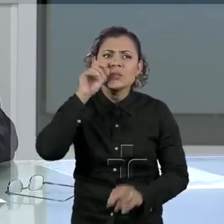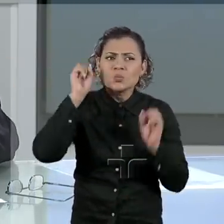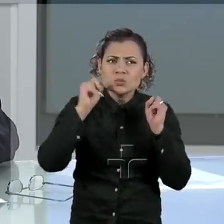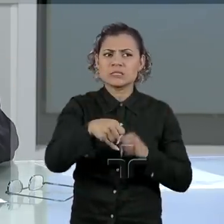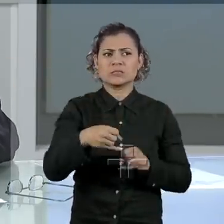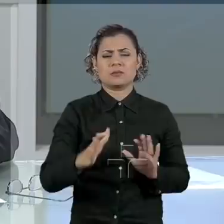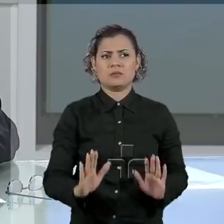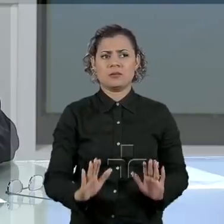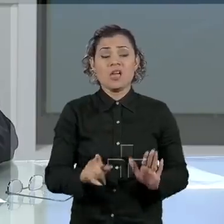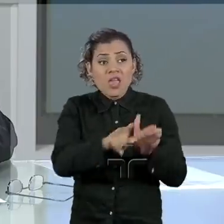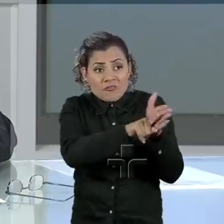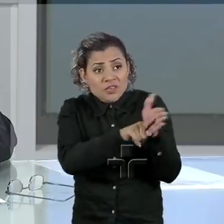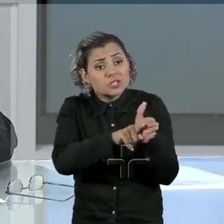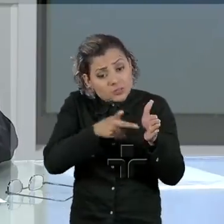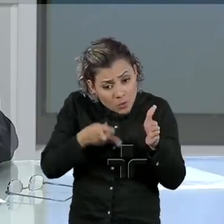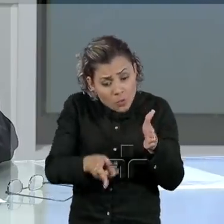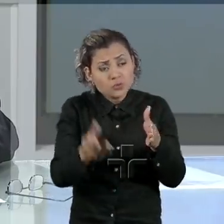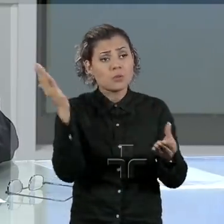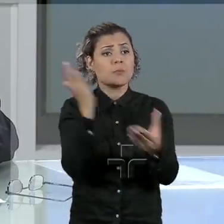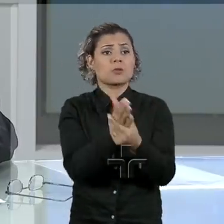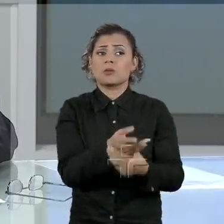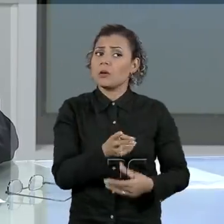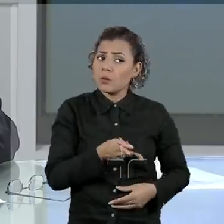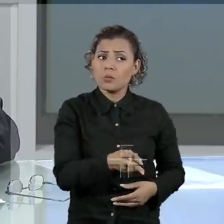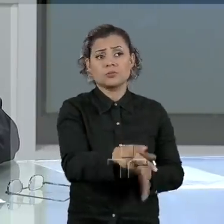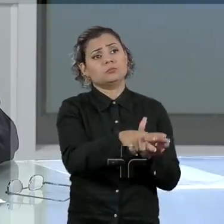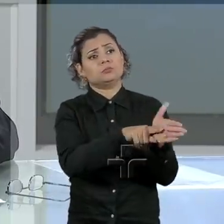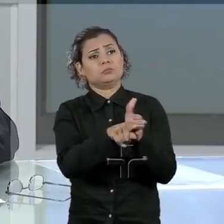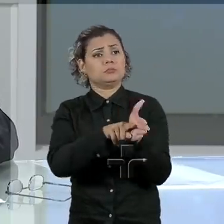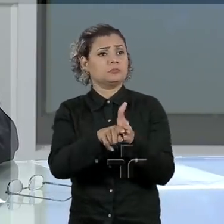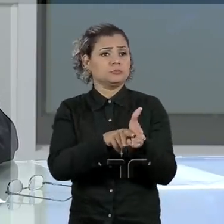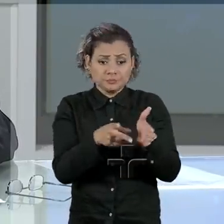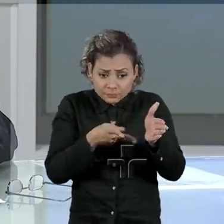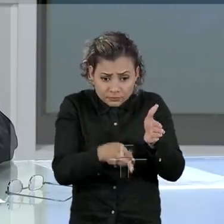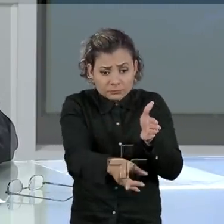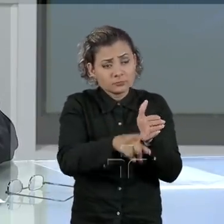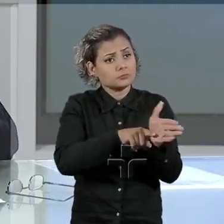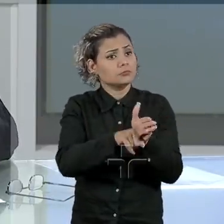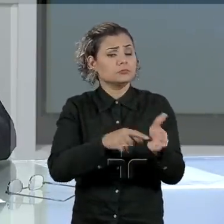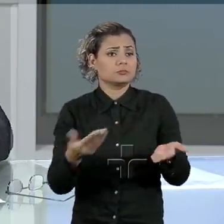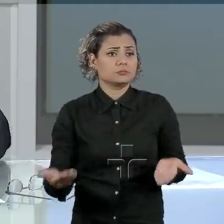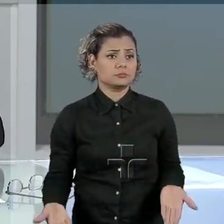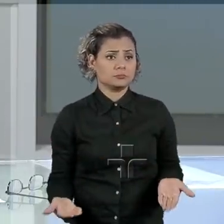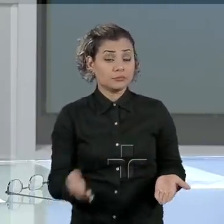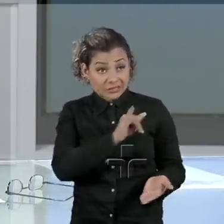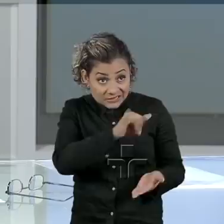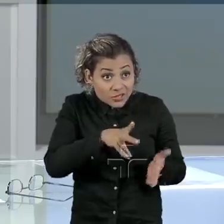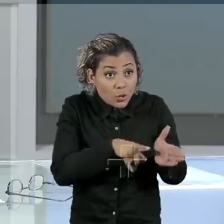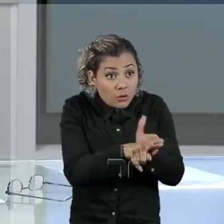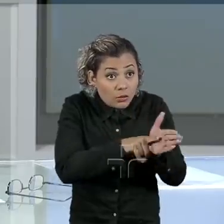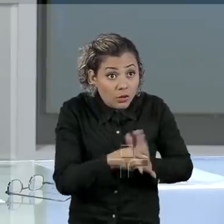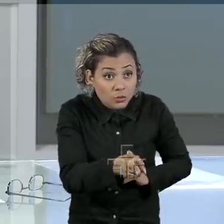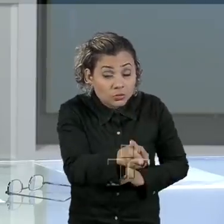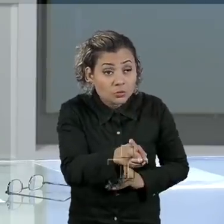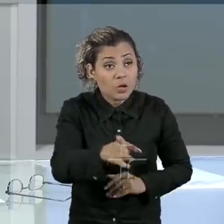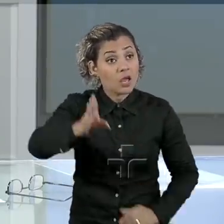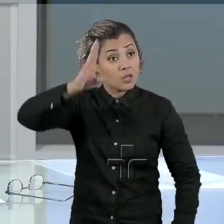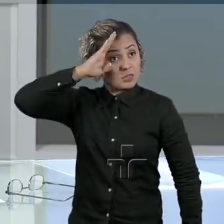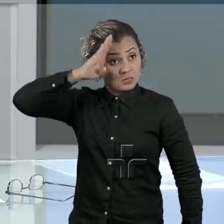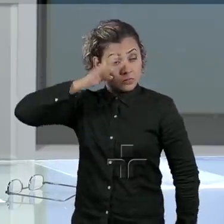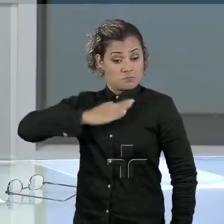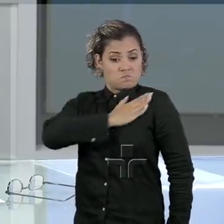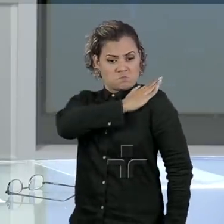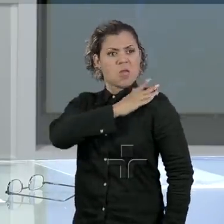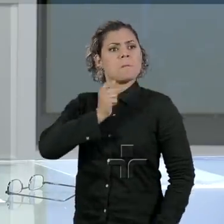a investigação ainda continua, são os pressupostos da prisão preventiva. A investigação ainda continua. E se continua, o tenente pode interferir para